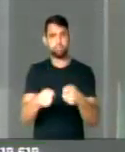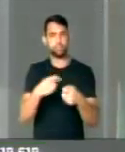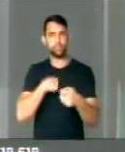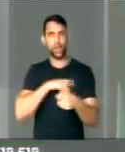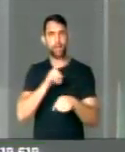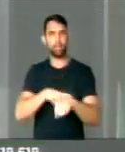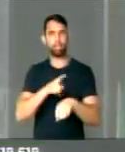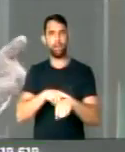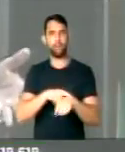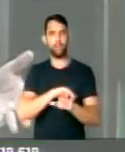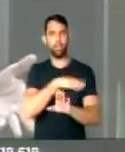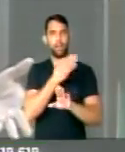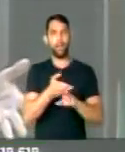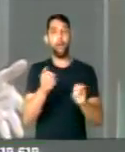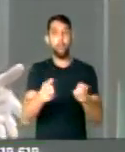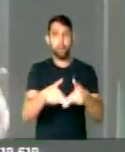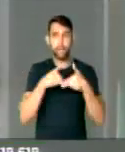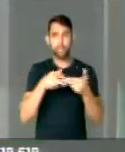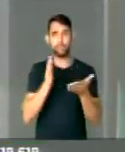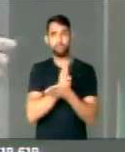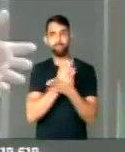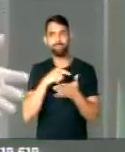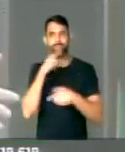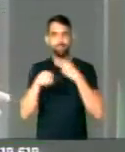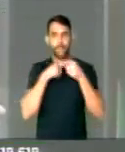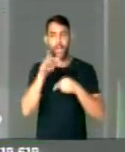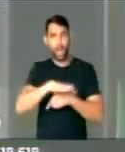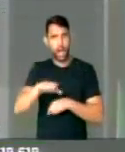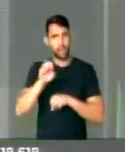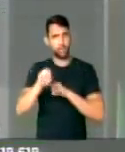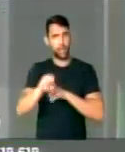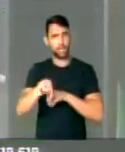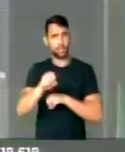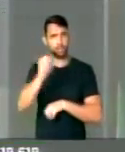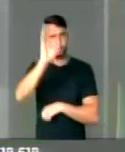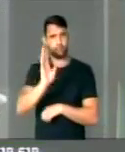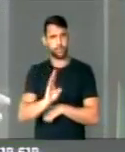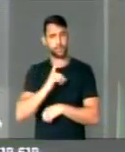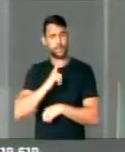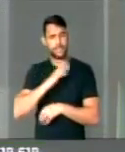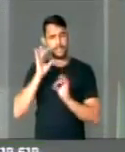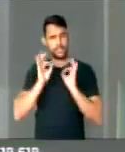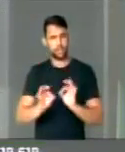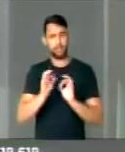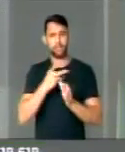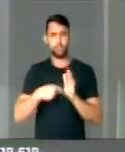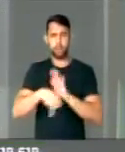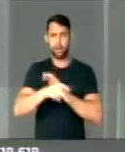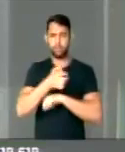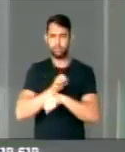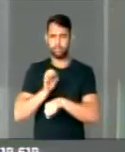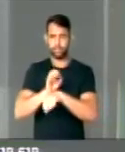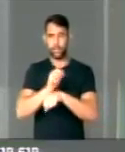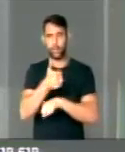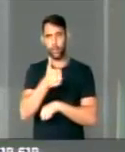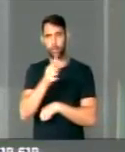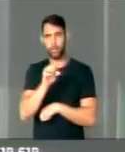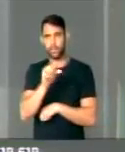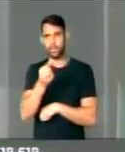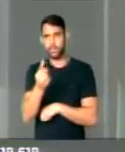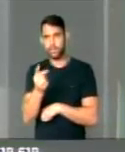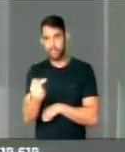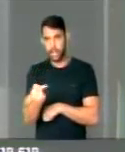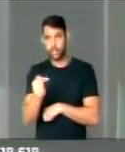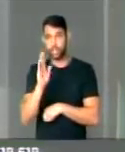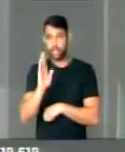educação em tempo integral, para esse que é, sem dúvida alguma, o futuro da educação do nosso país e certamente do nosso estado. Em